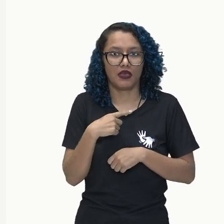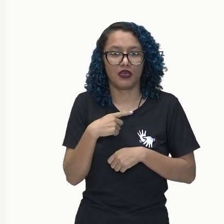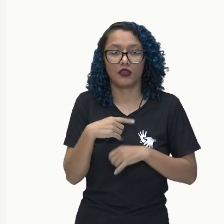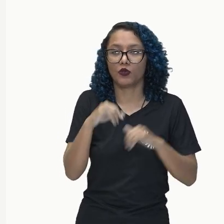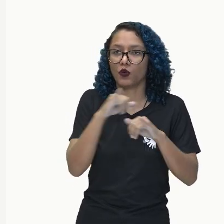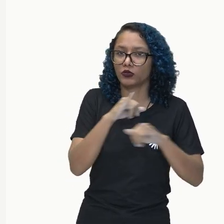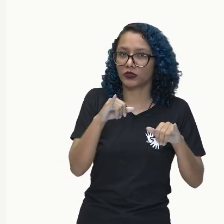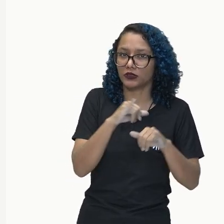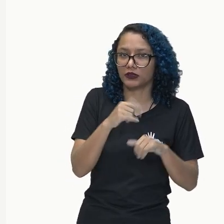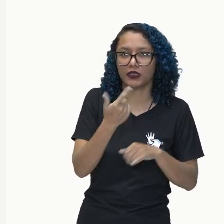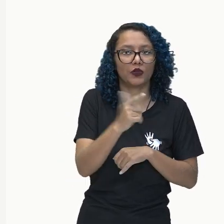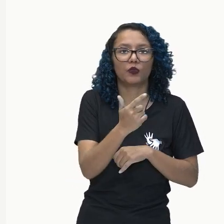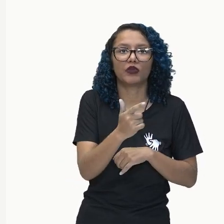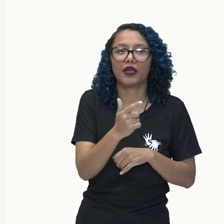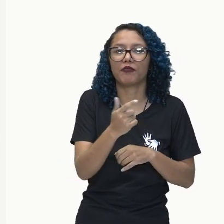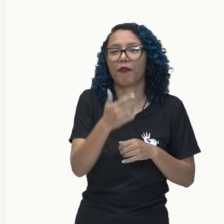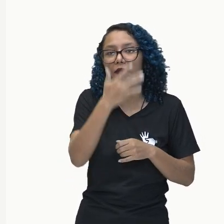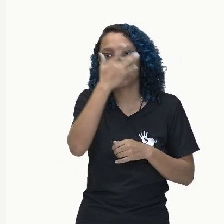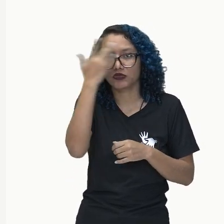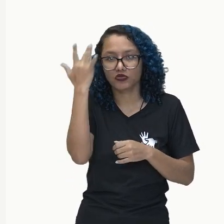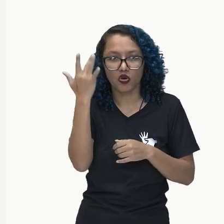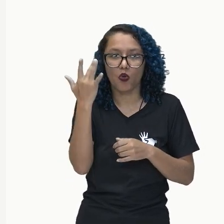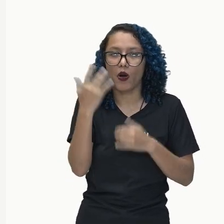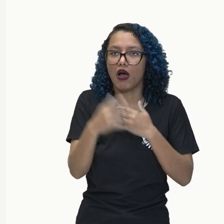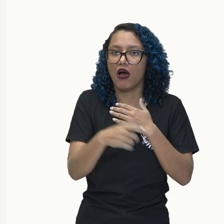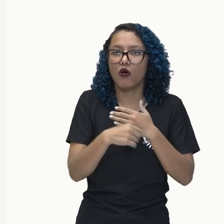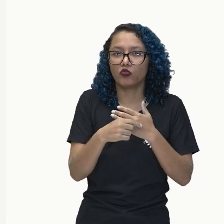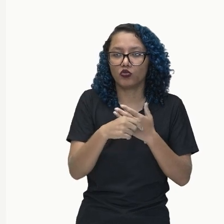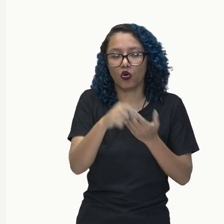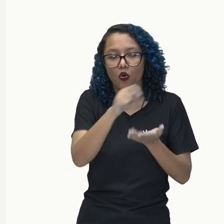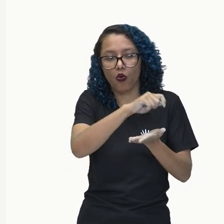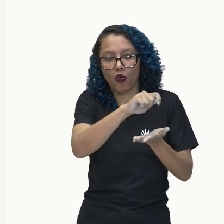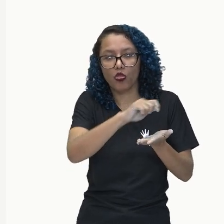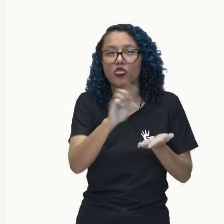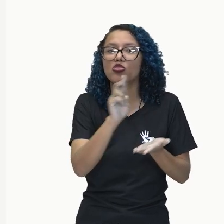pelo repórter. A reportagem, ela vem